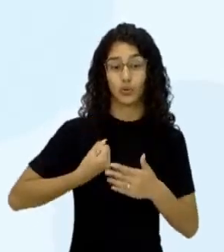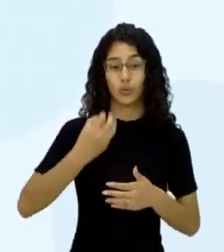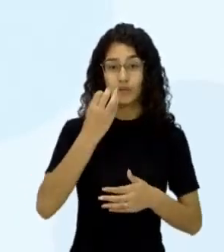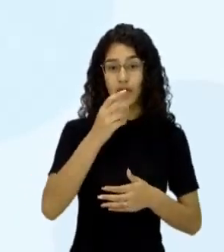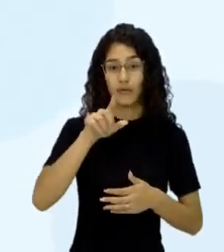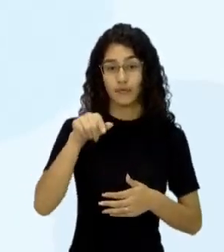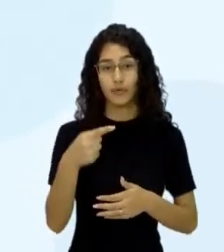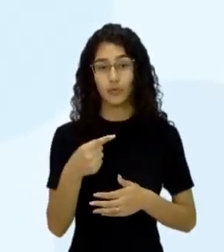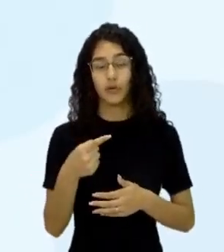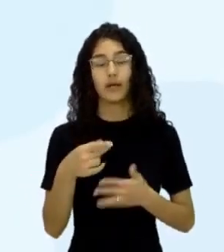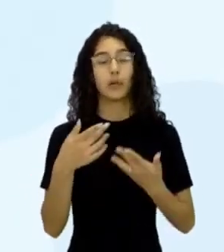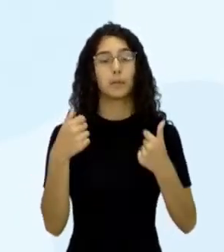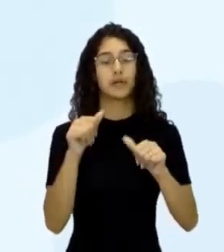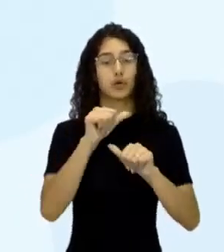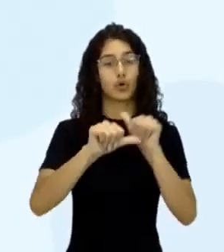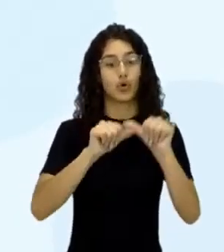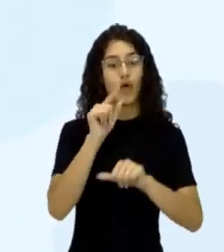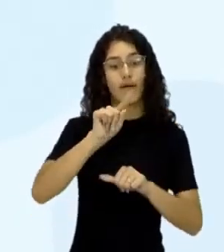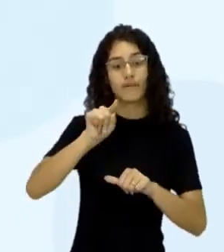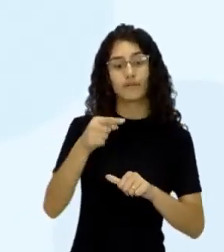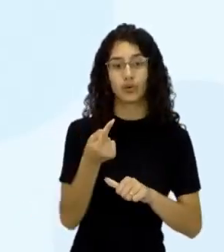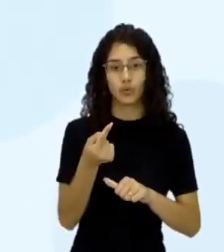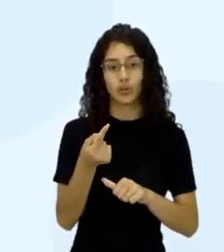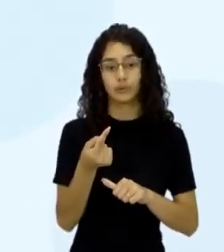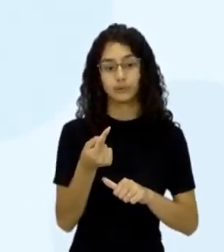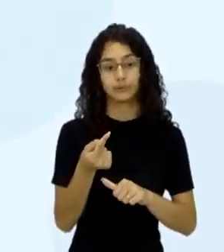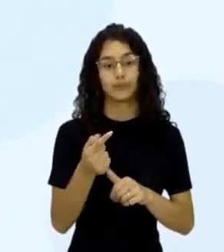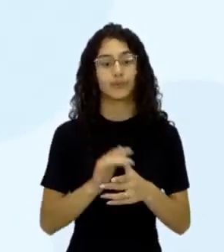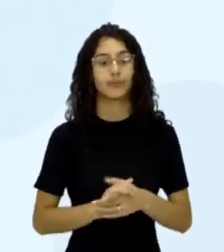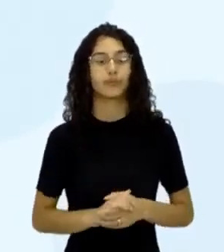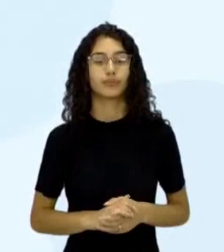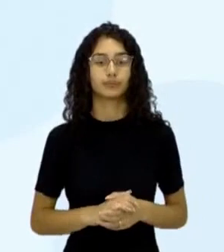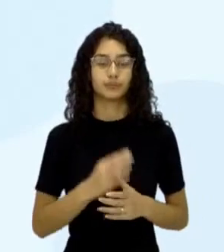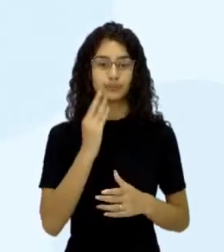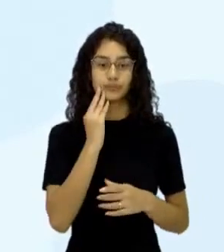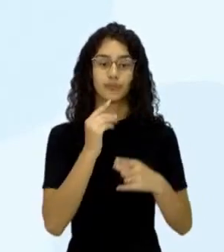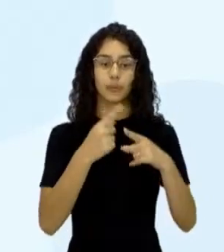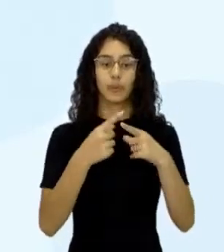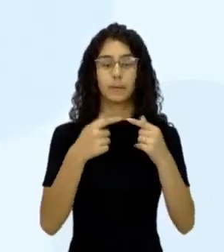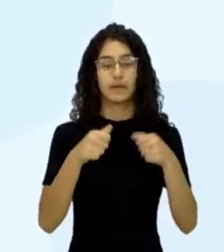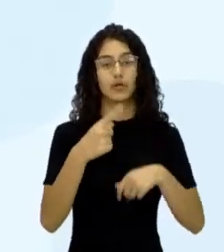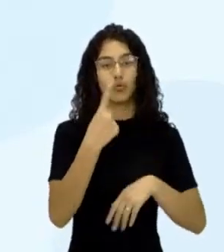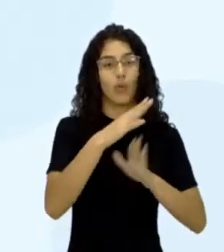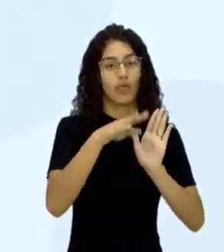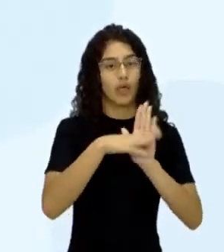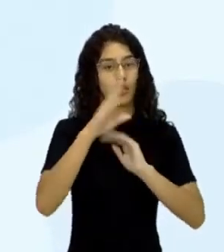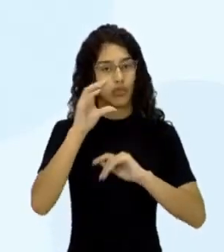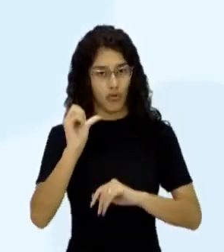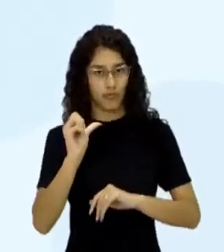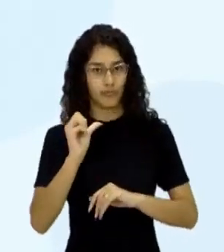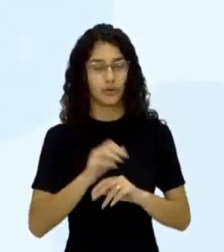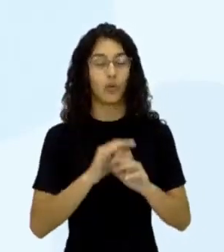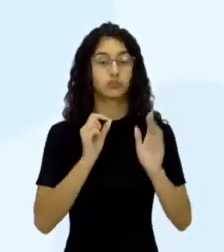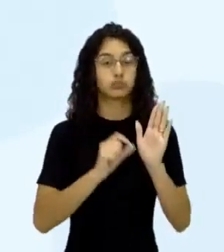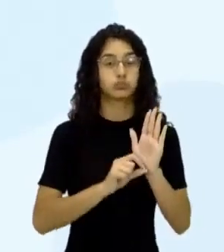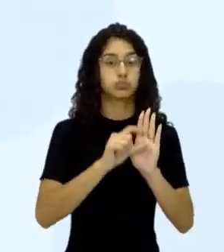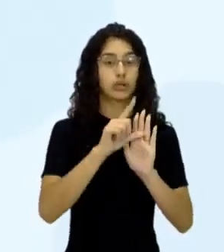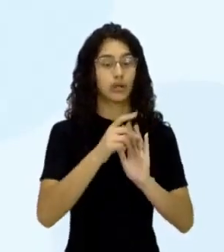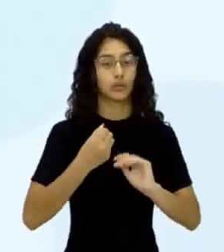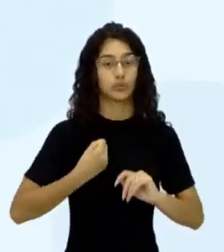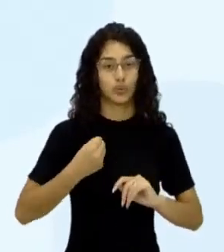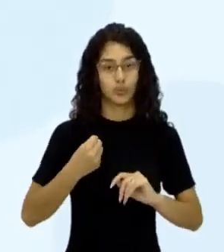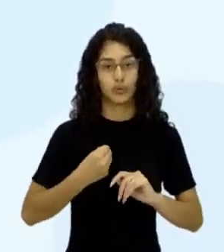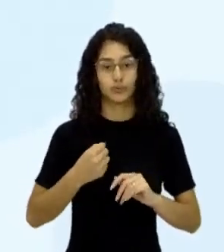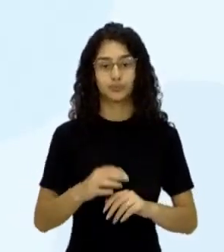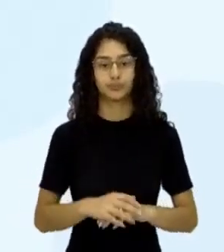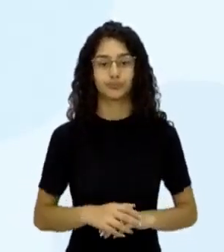alguma coisa. Então, eu vou pôr a vírgula aqui, ó, porque ele tem que ser, né, de 1 até 9. Então, eu estou aumentando o número.